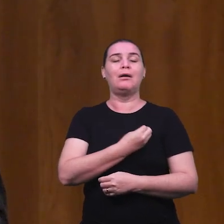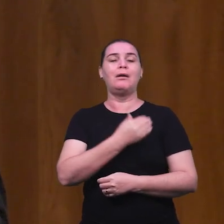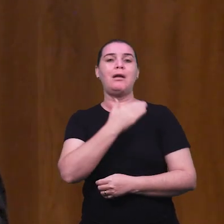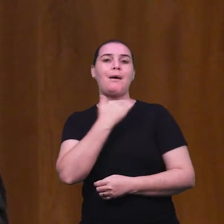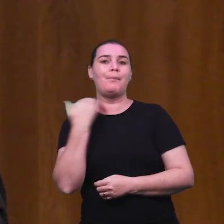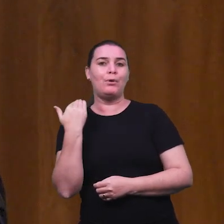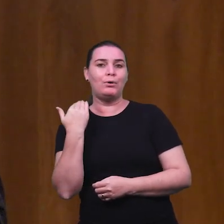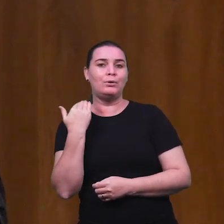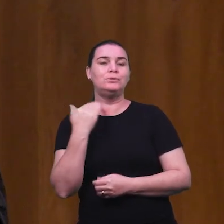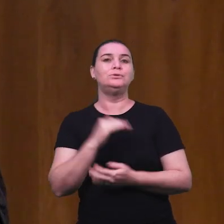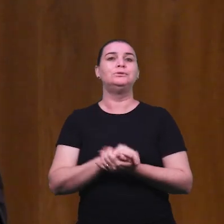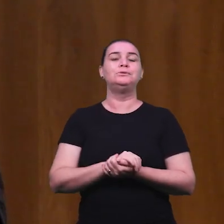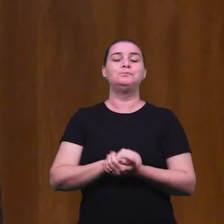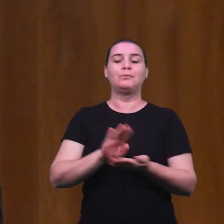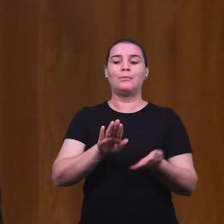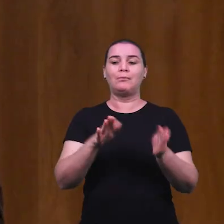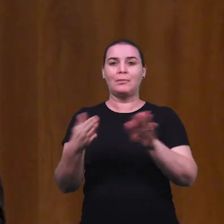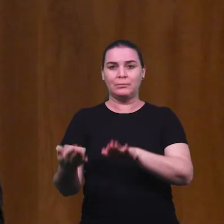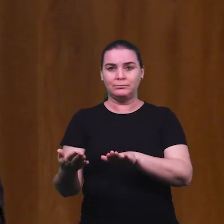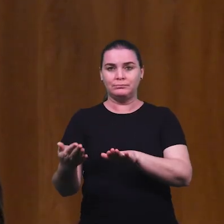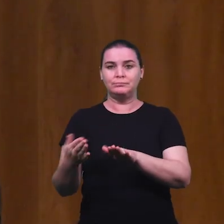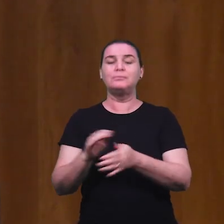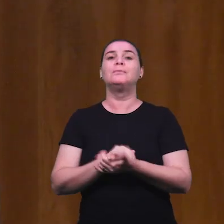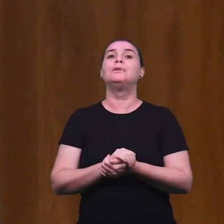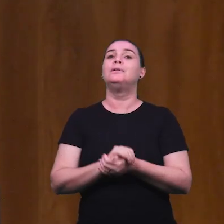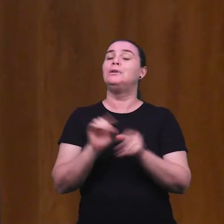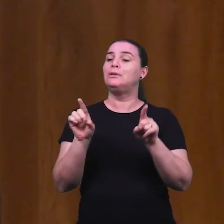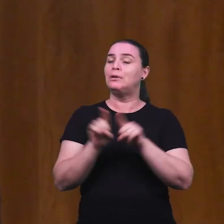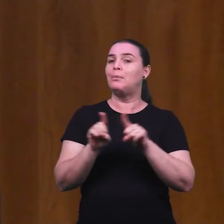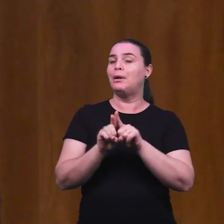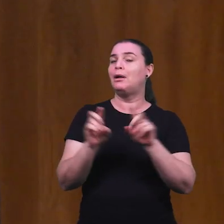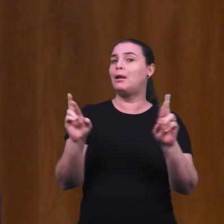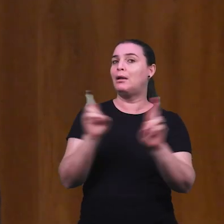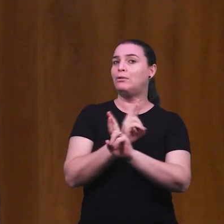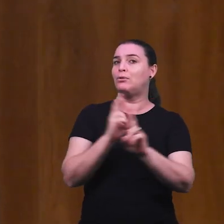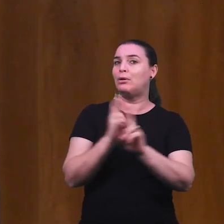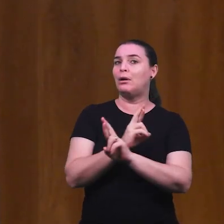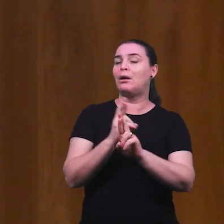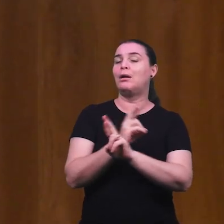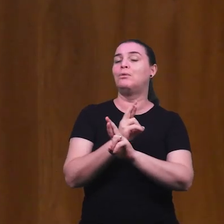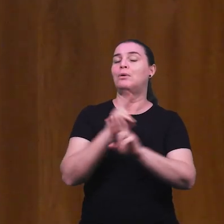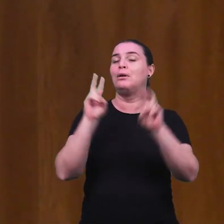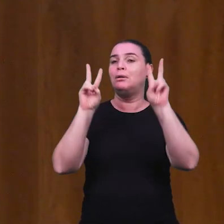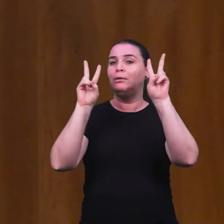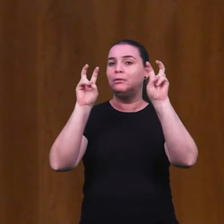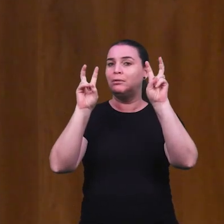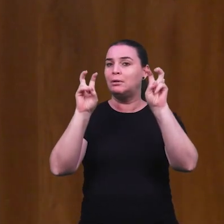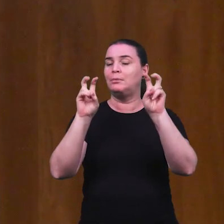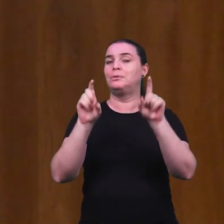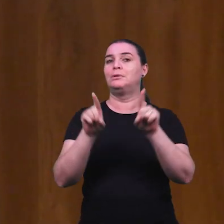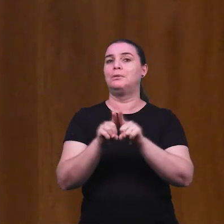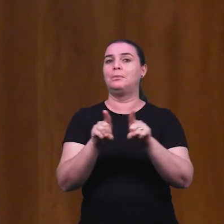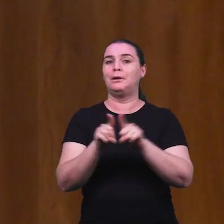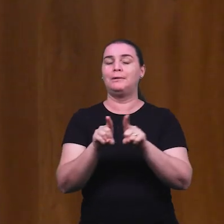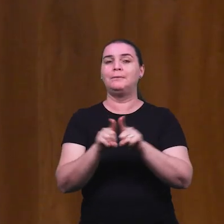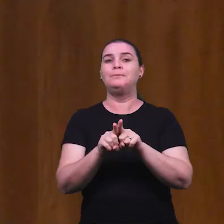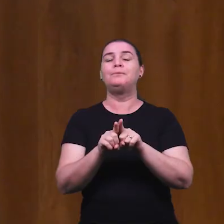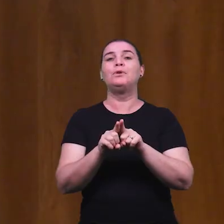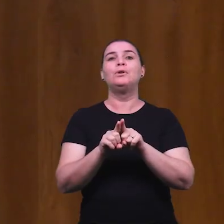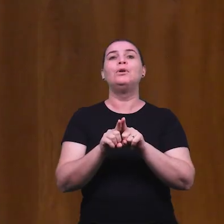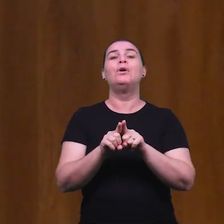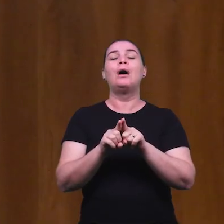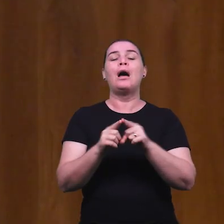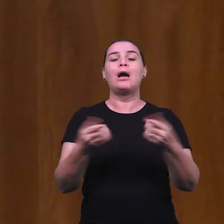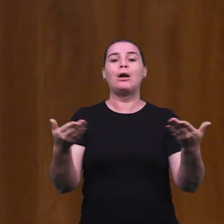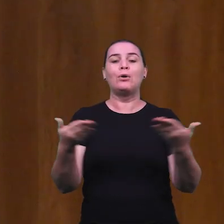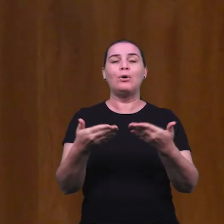alguns aspectos hoje do desenvolvimento da ciência com relação a esse assunto. E hoje aqui nós vamos falar a respeito de uma outra parte, uma